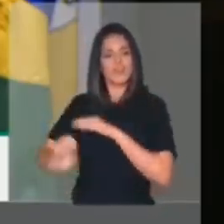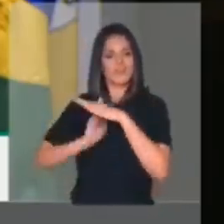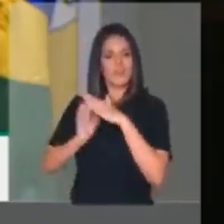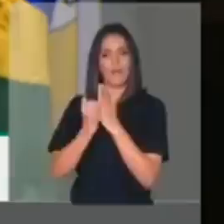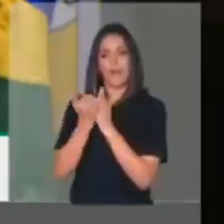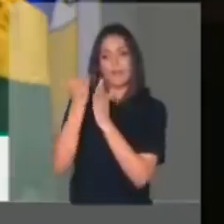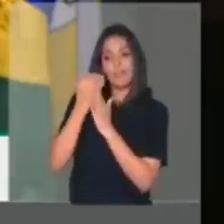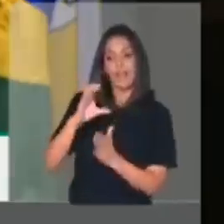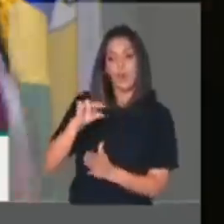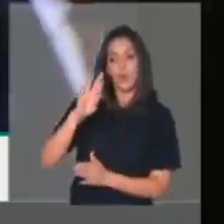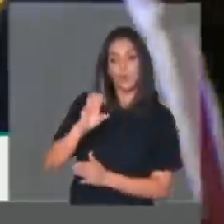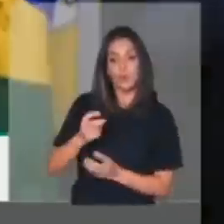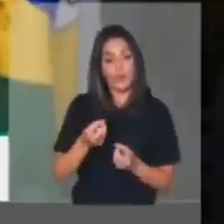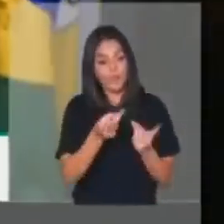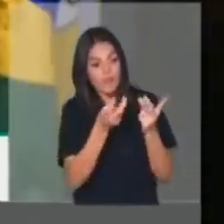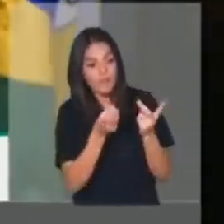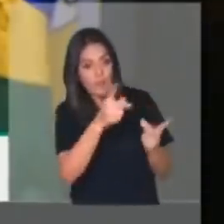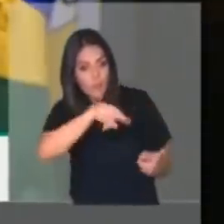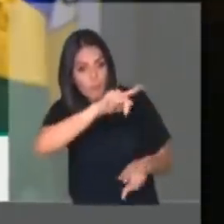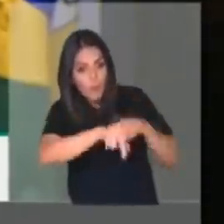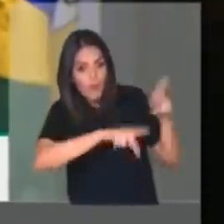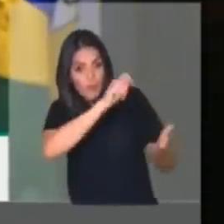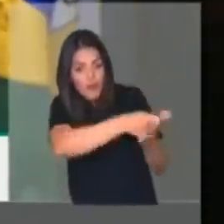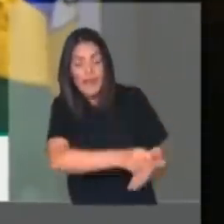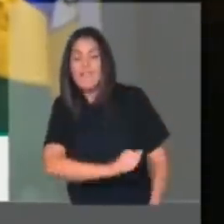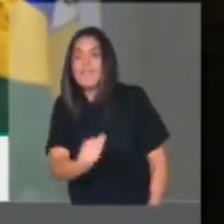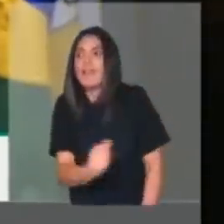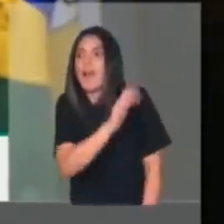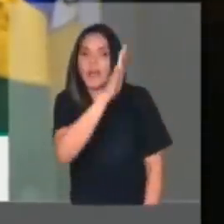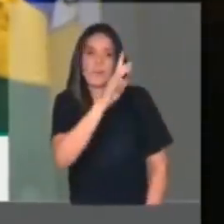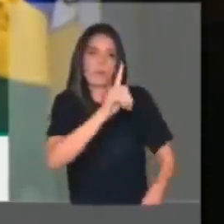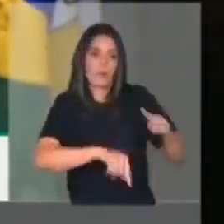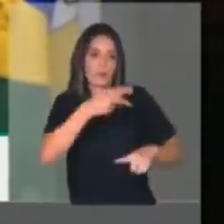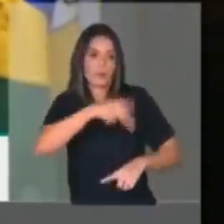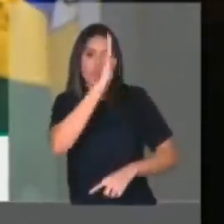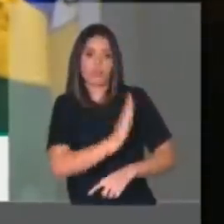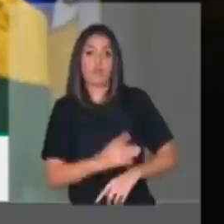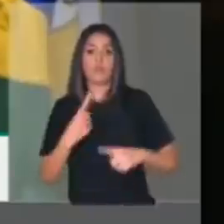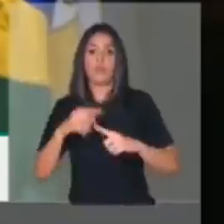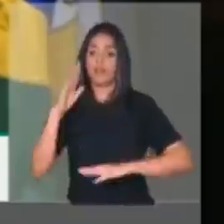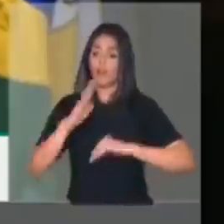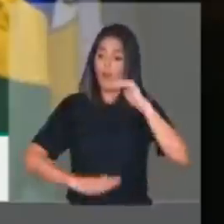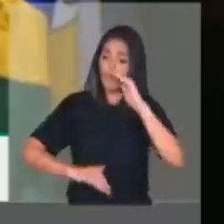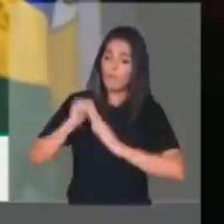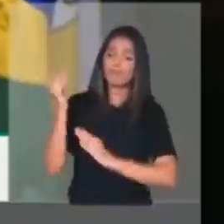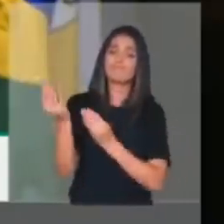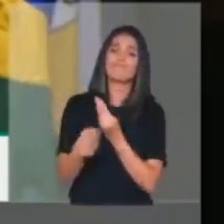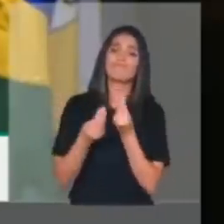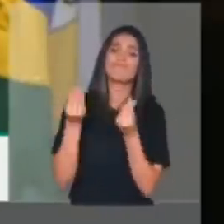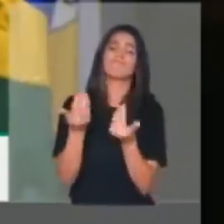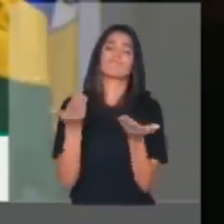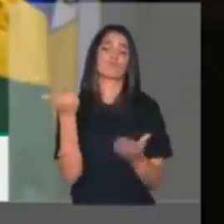produto na venda para o consumidor brasileiro, que está pagando mais caro no produto nacional pela incompetência do Estado.